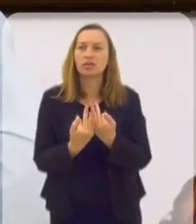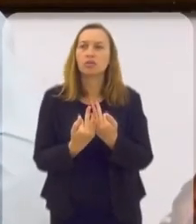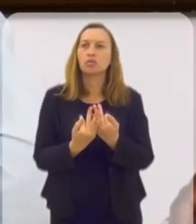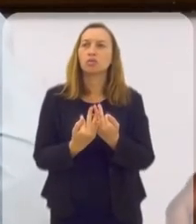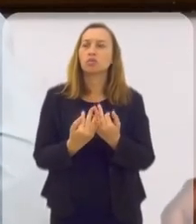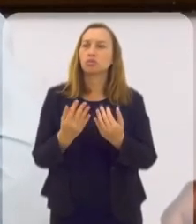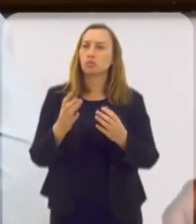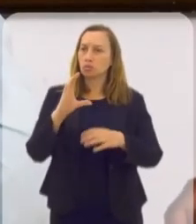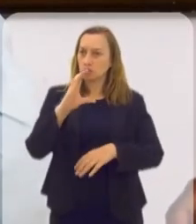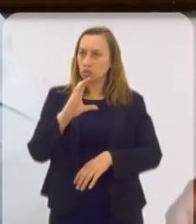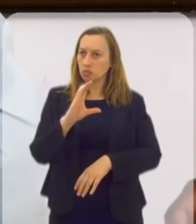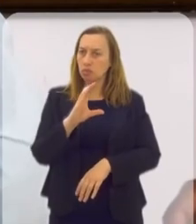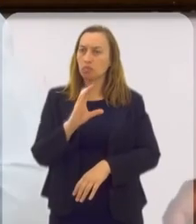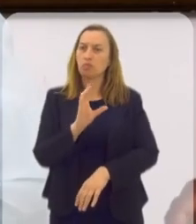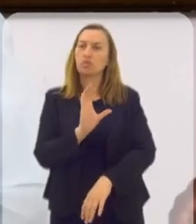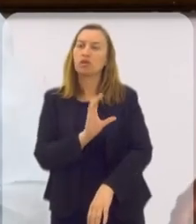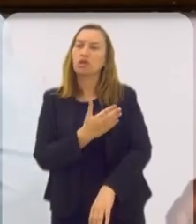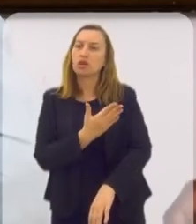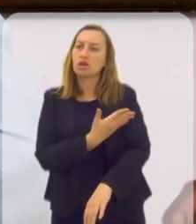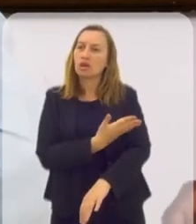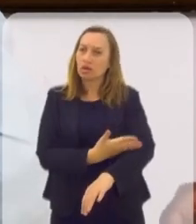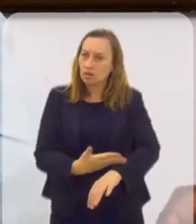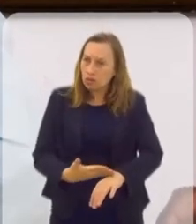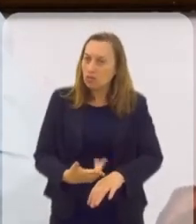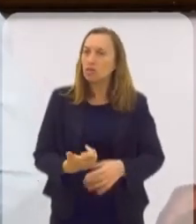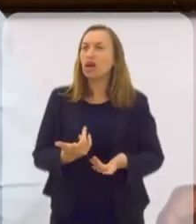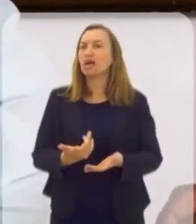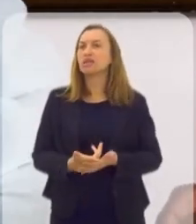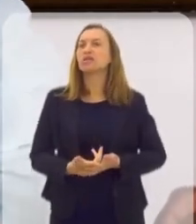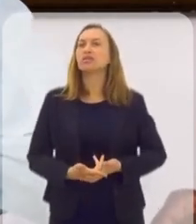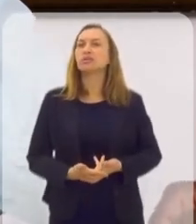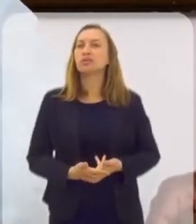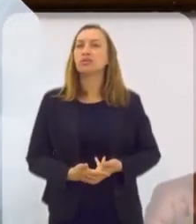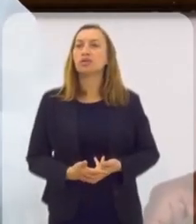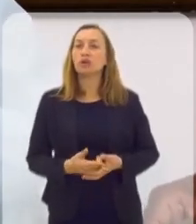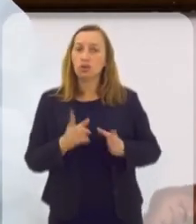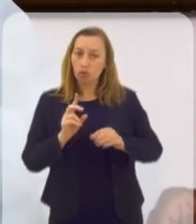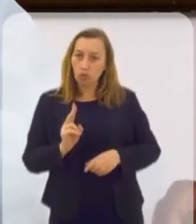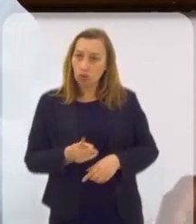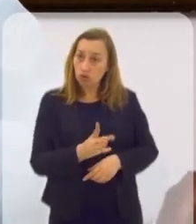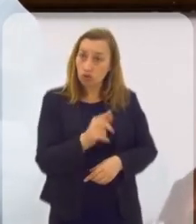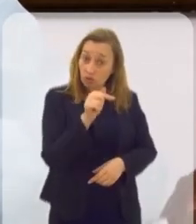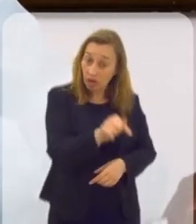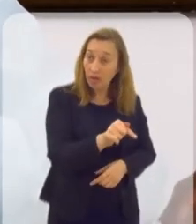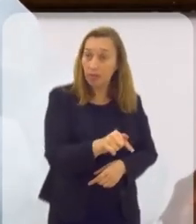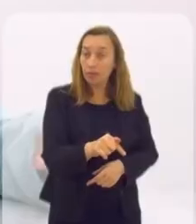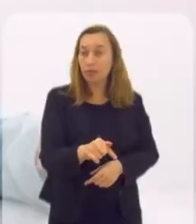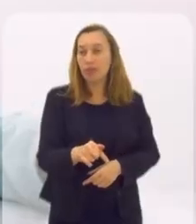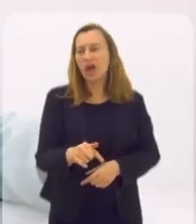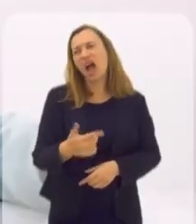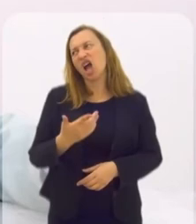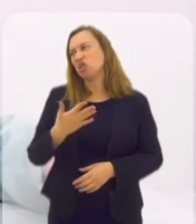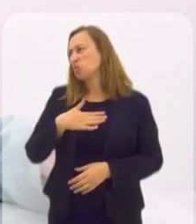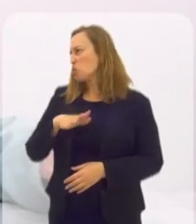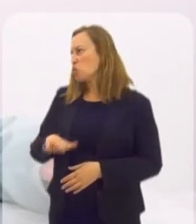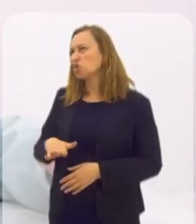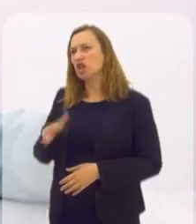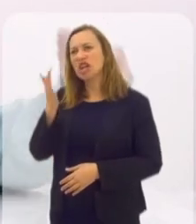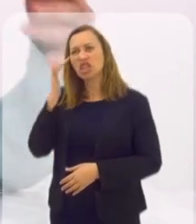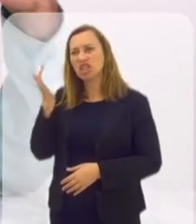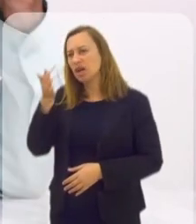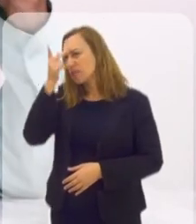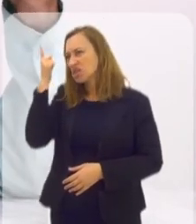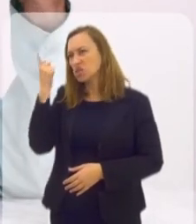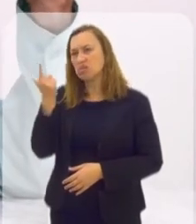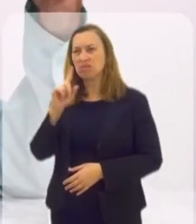tem um padrão de comportamento legal, que é gentil, que é educada, fique lá. Aí eu não gostei,